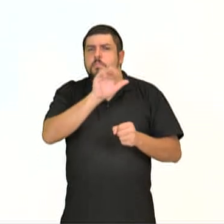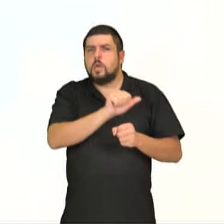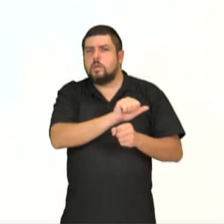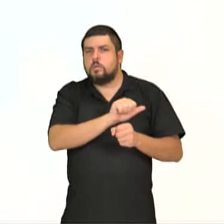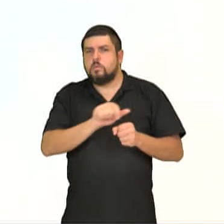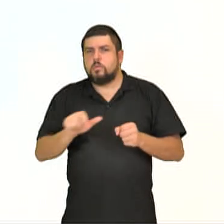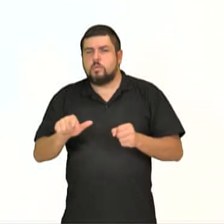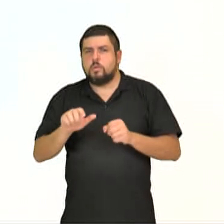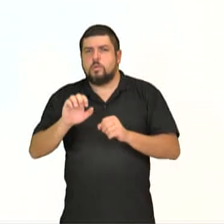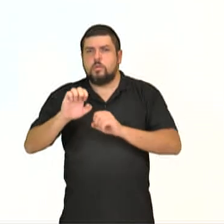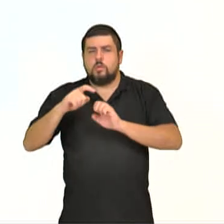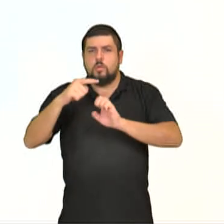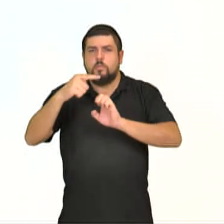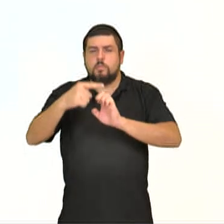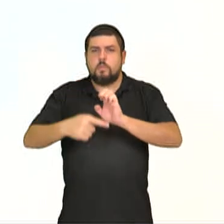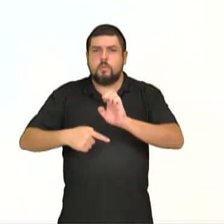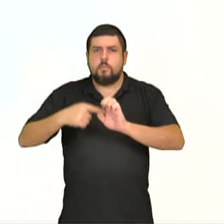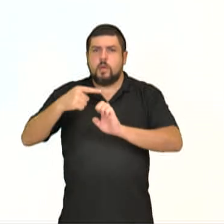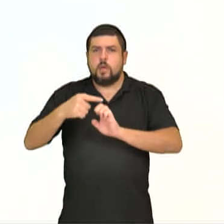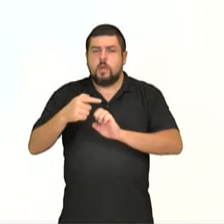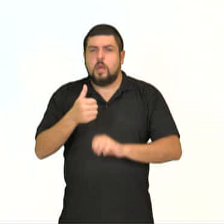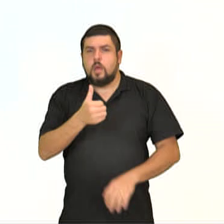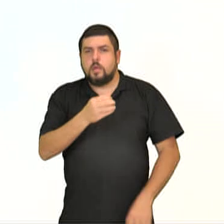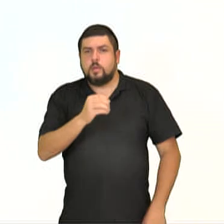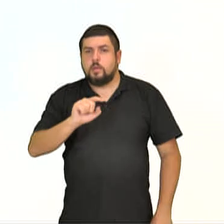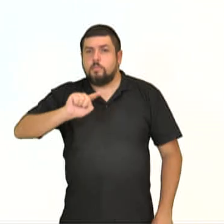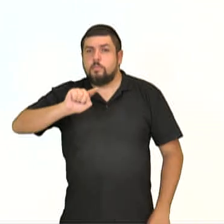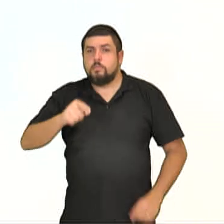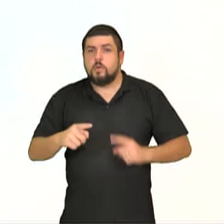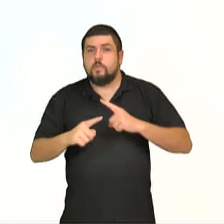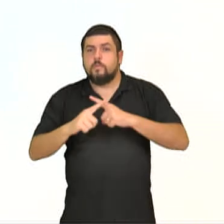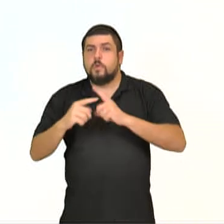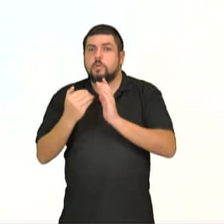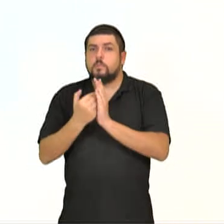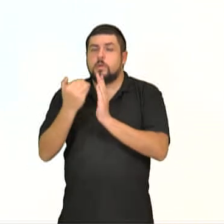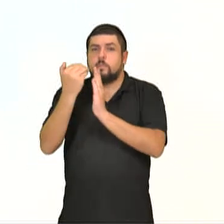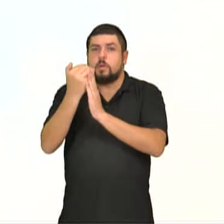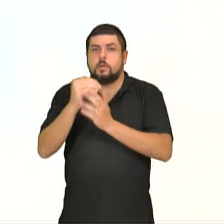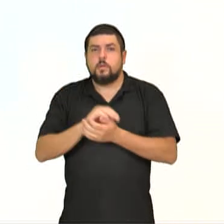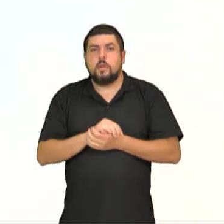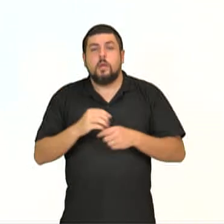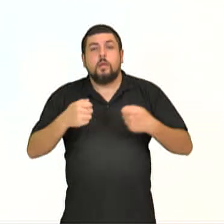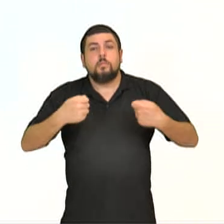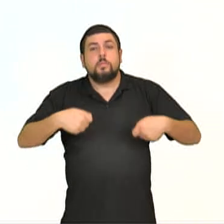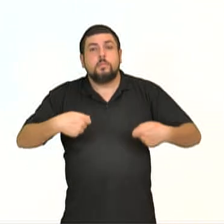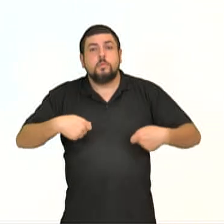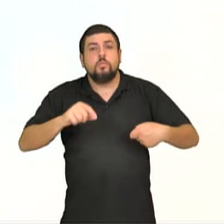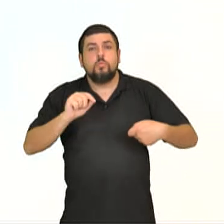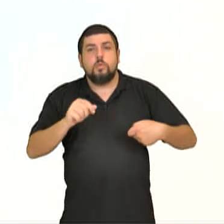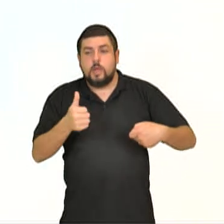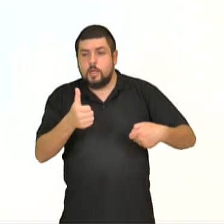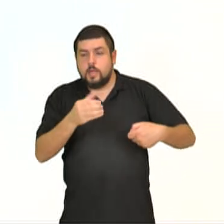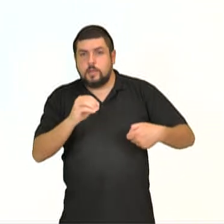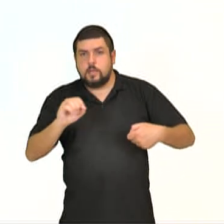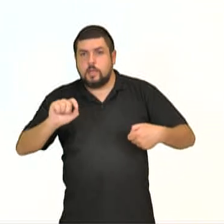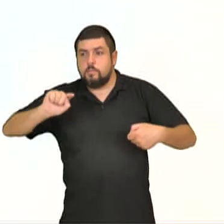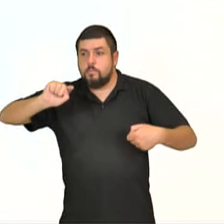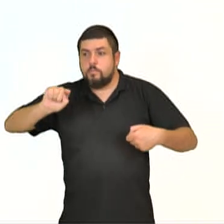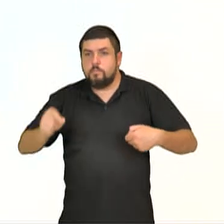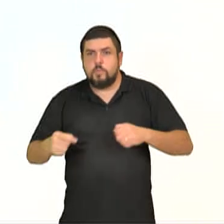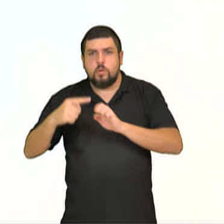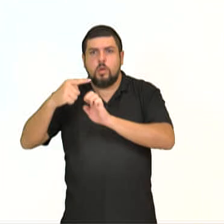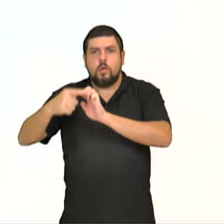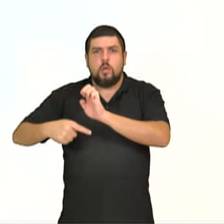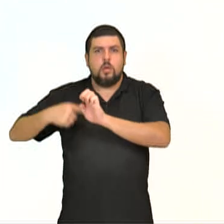são 100 mil vezes a massa do elétron. Eu preciso de 100 mil elétrons para dar um próton, e isso não existe essa quantidade